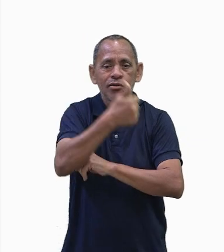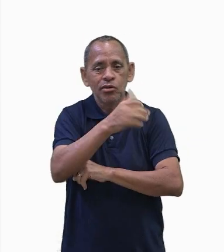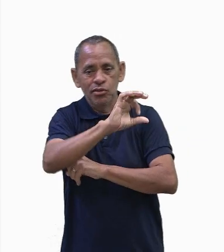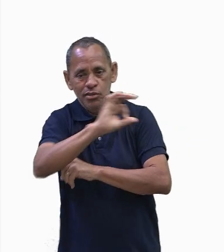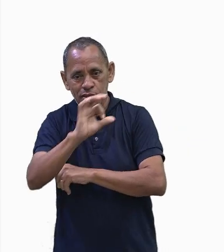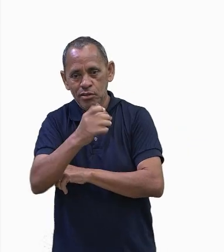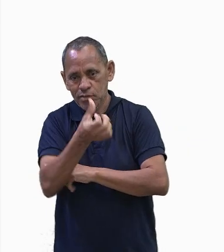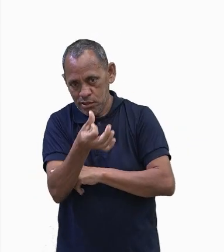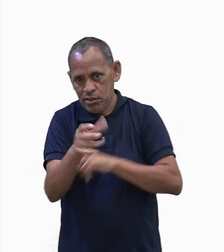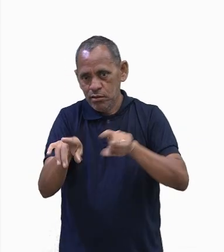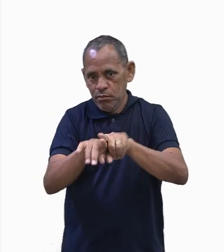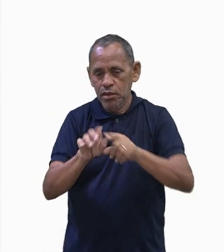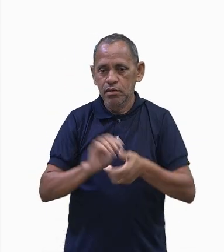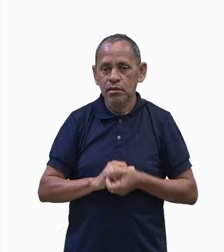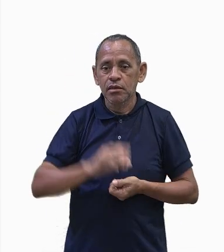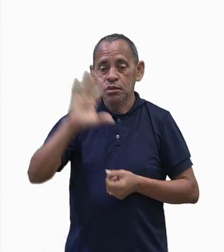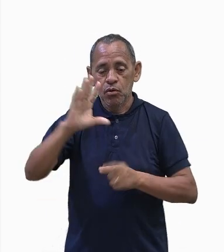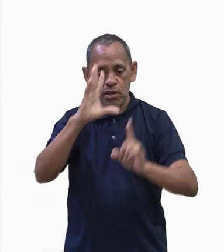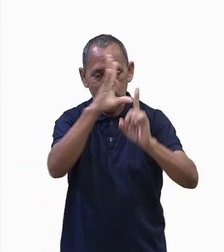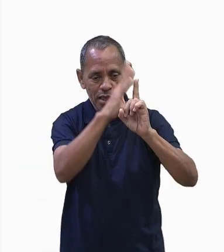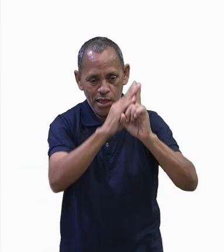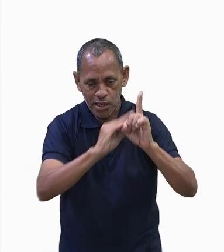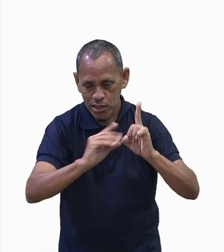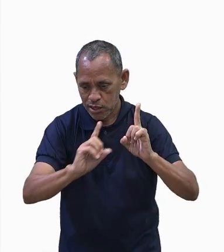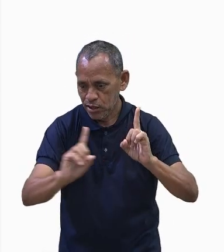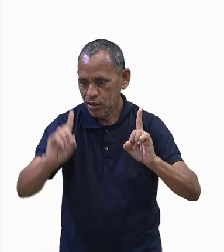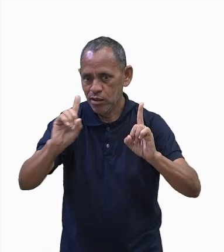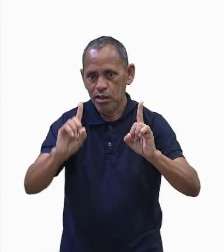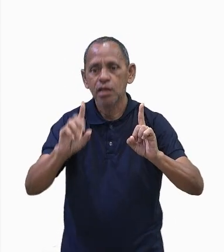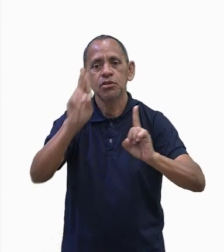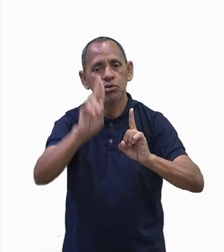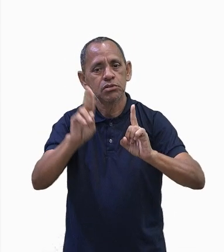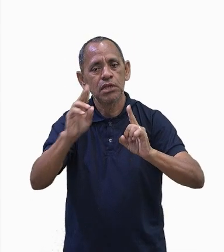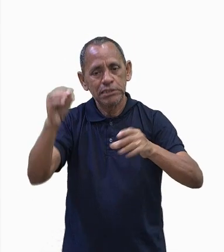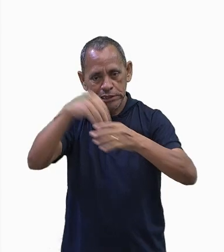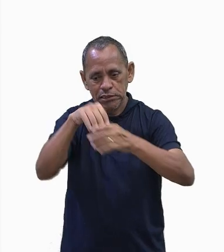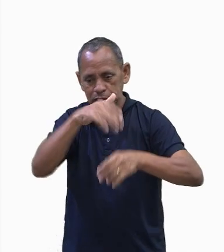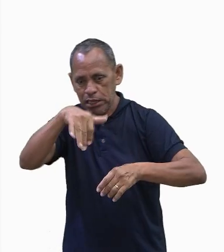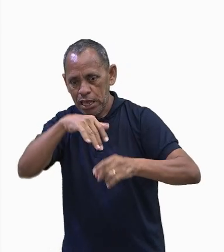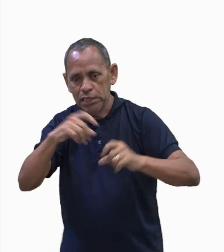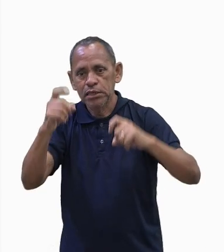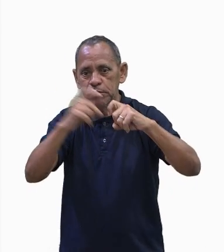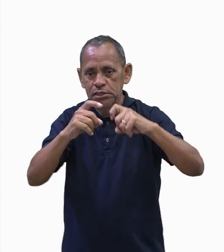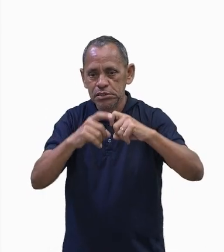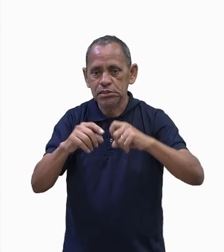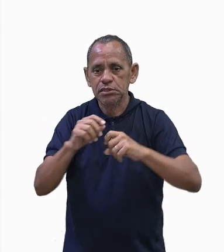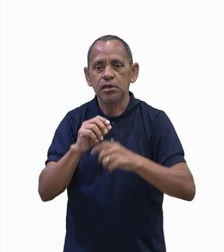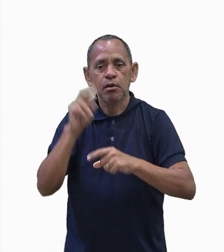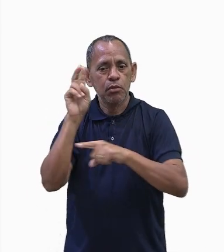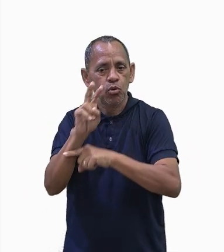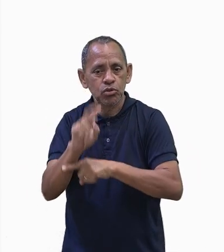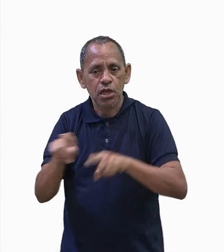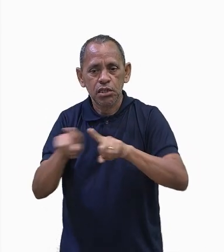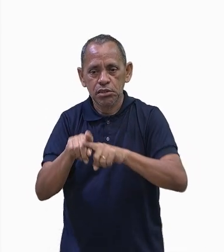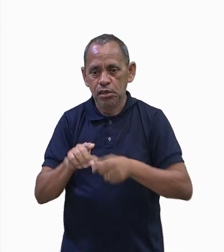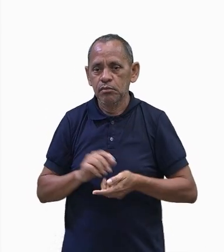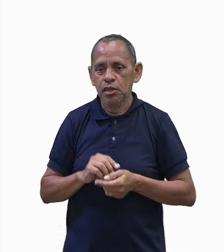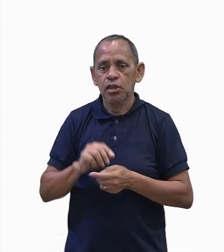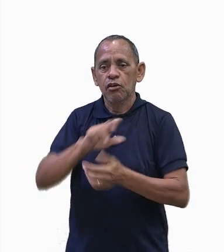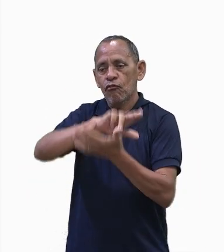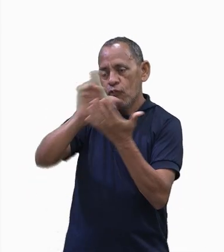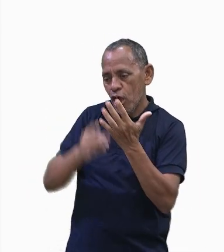1996. E essa clonagem ela é utilizada na medicina, para a preservação de espécies ameaçadas e na